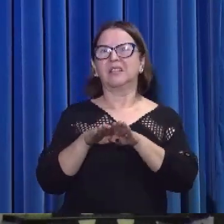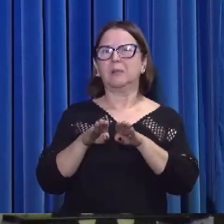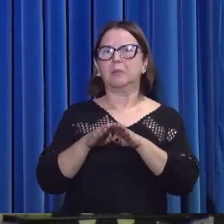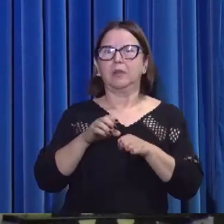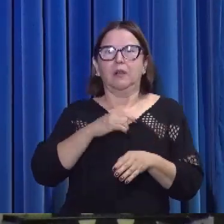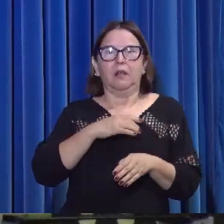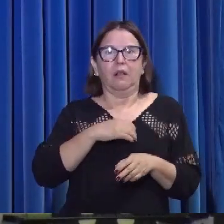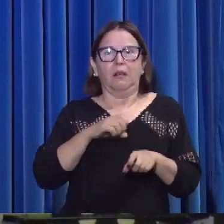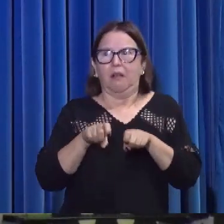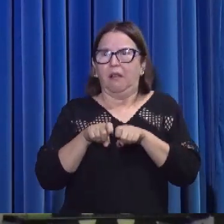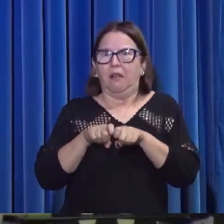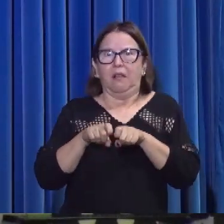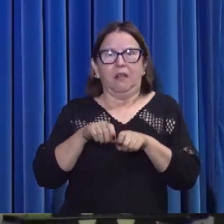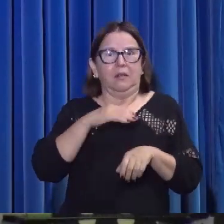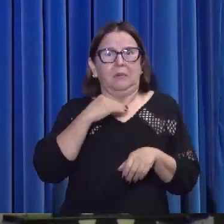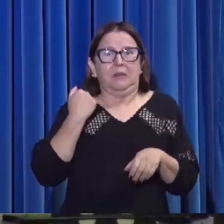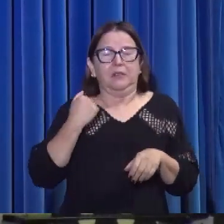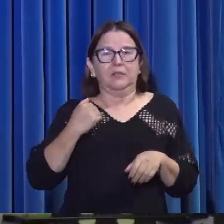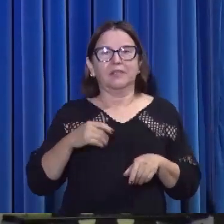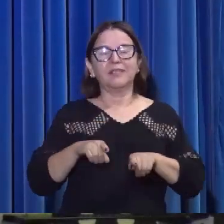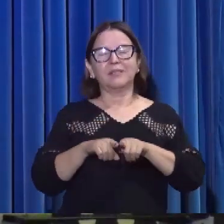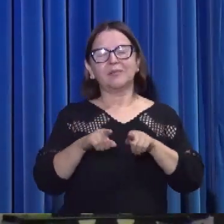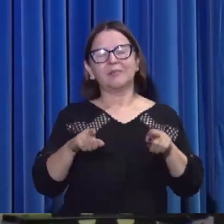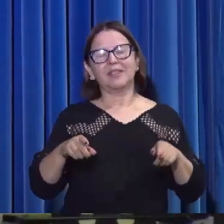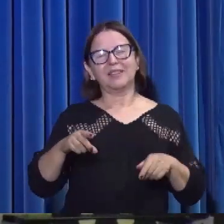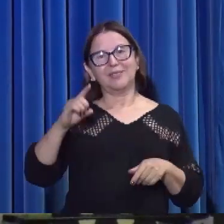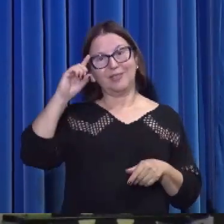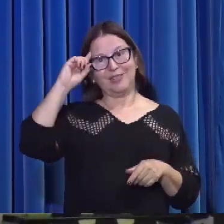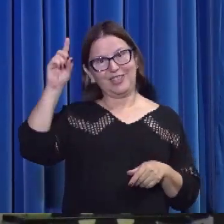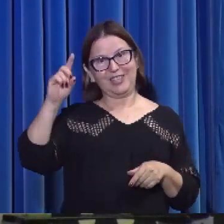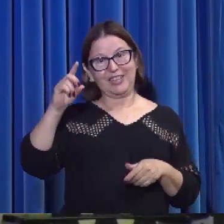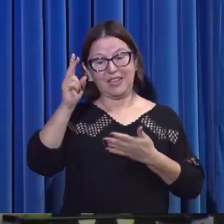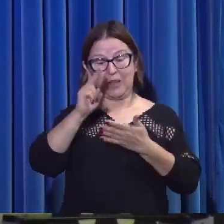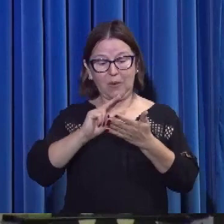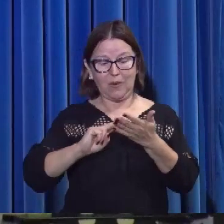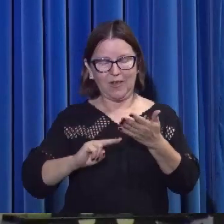morte. Mas o dia que eu li esse texto,